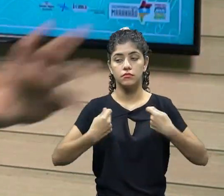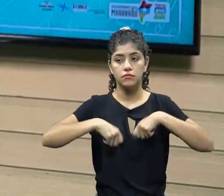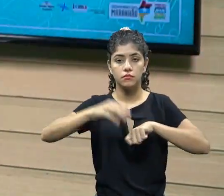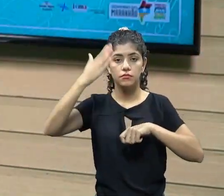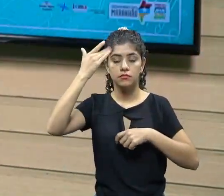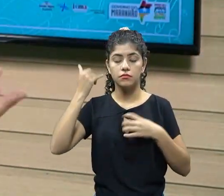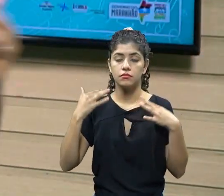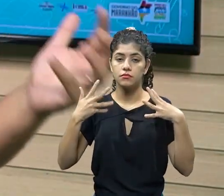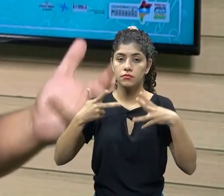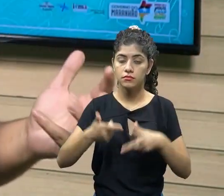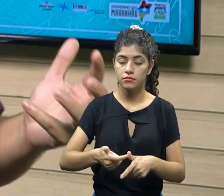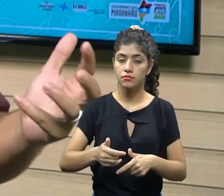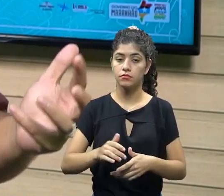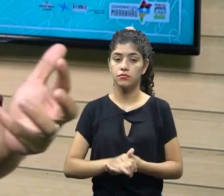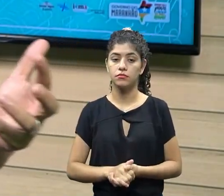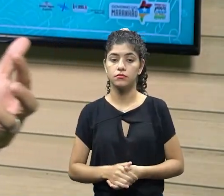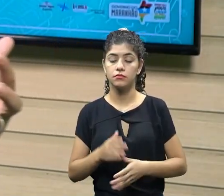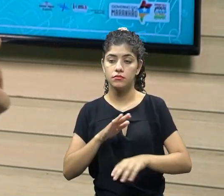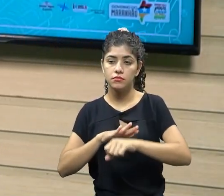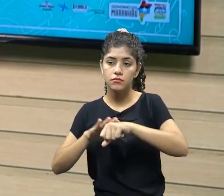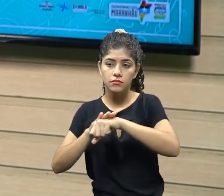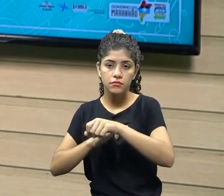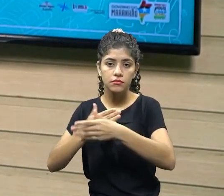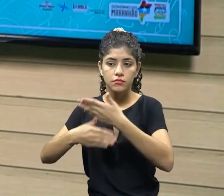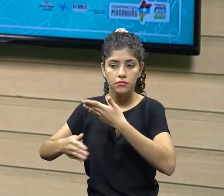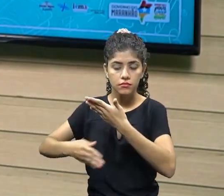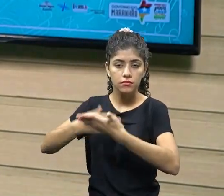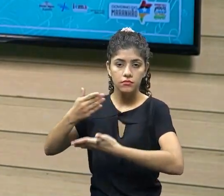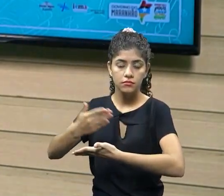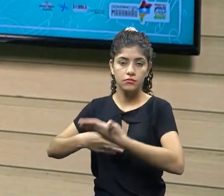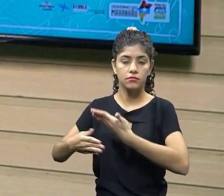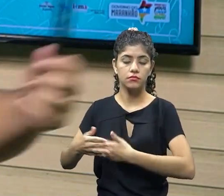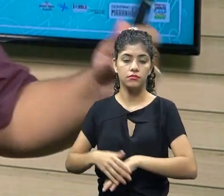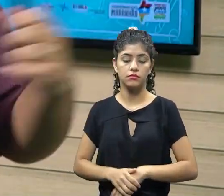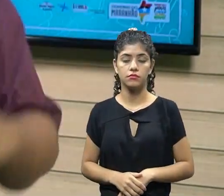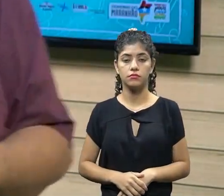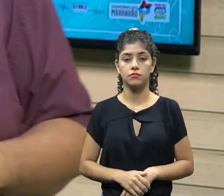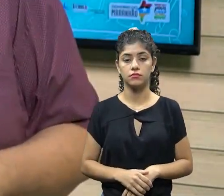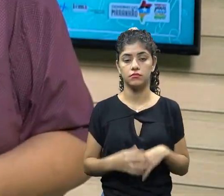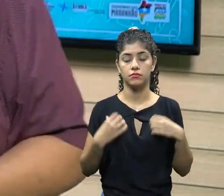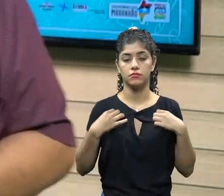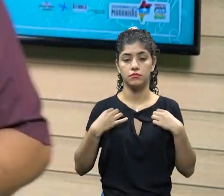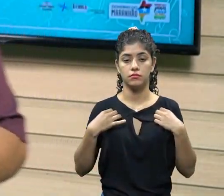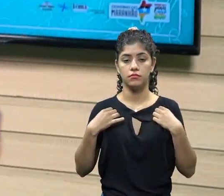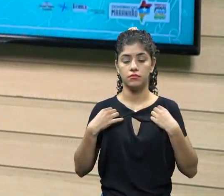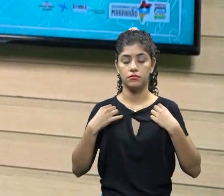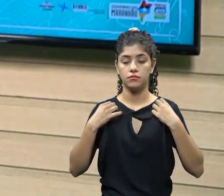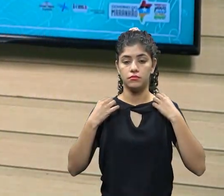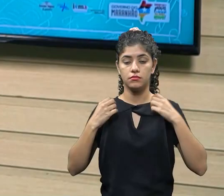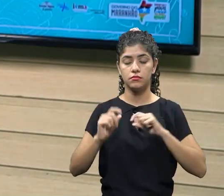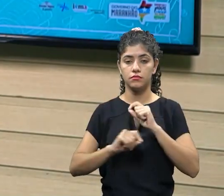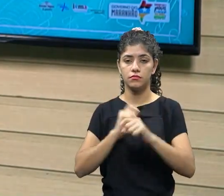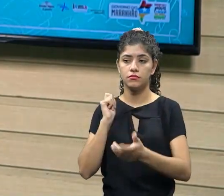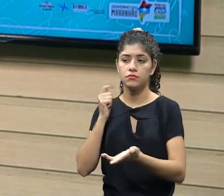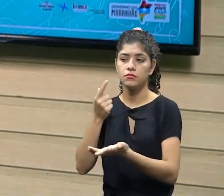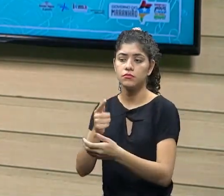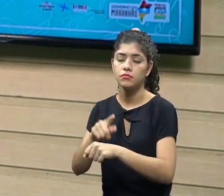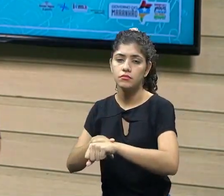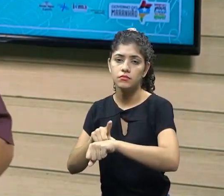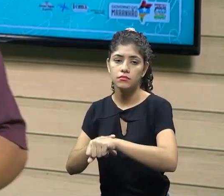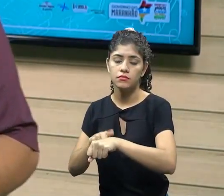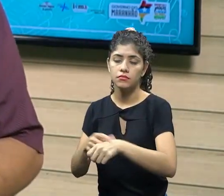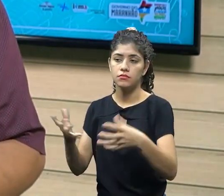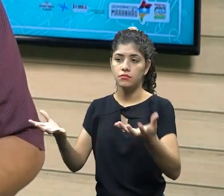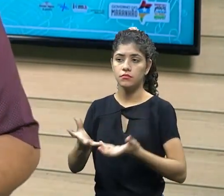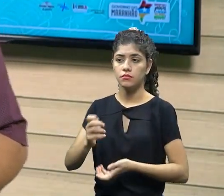ao fornecedor, essa negociação financeira com o fornecedor. Tanto também o prazo que eu vou pagar. Vamos supor que eu quero comprar 1000 canetas dessa